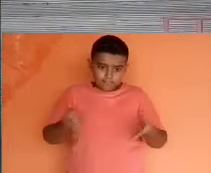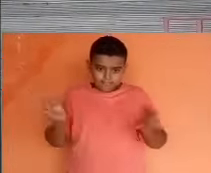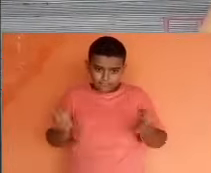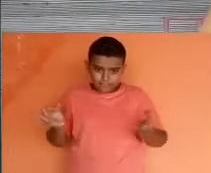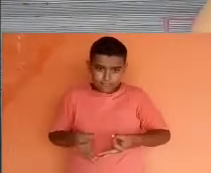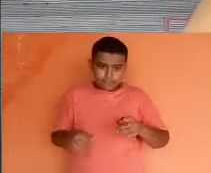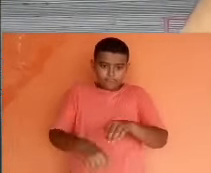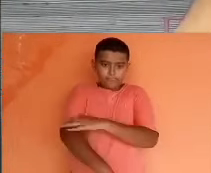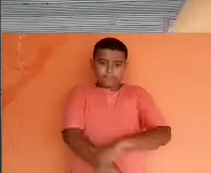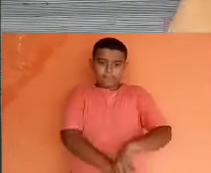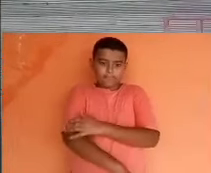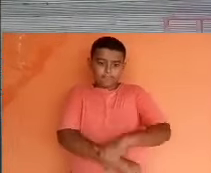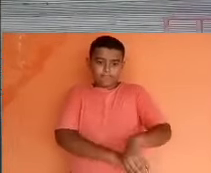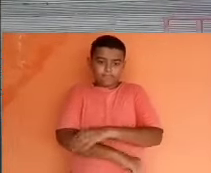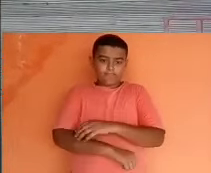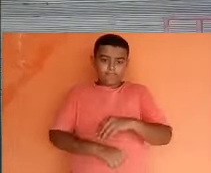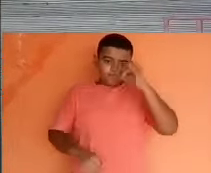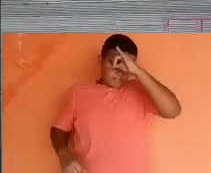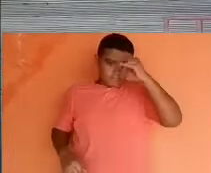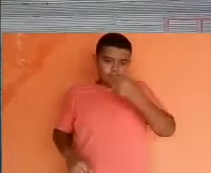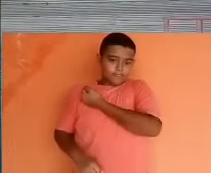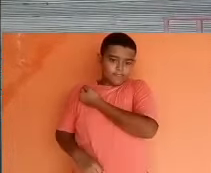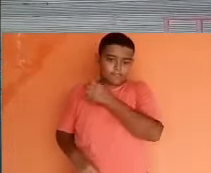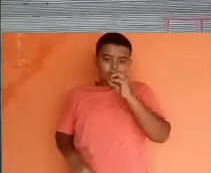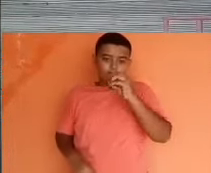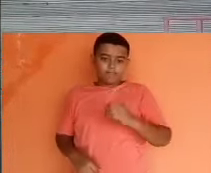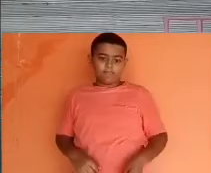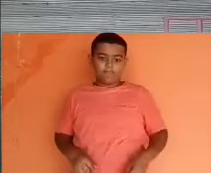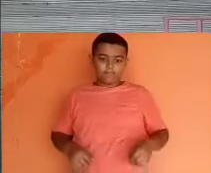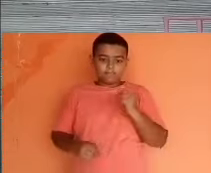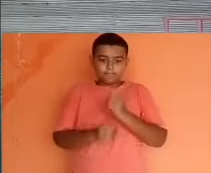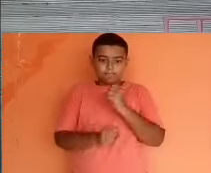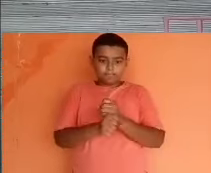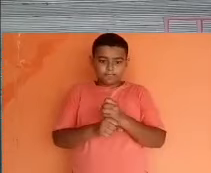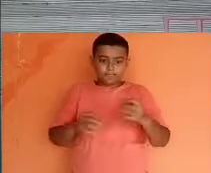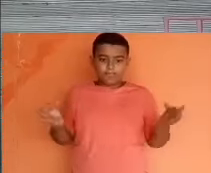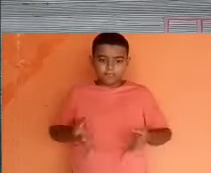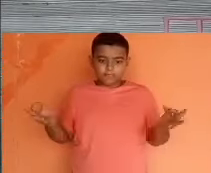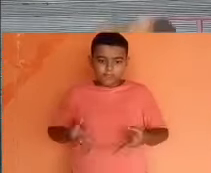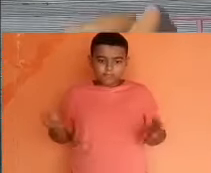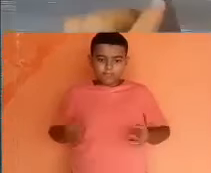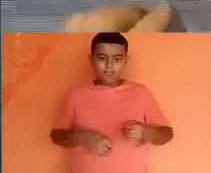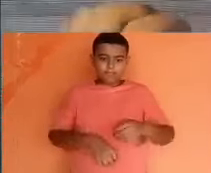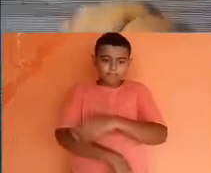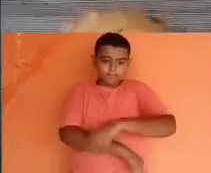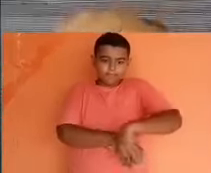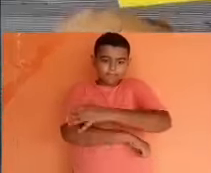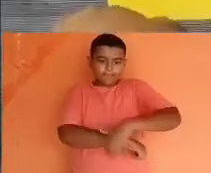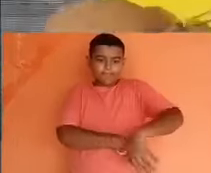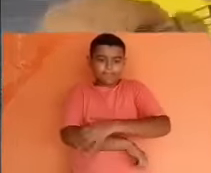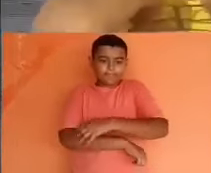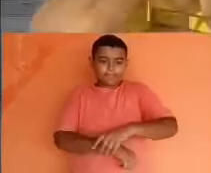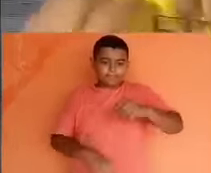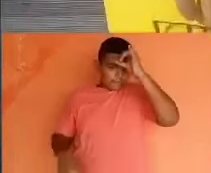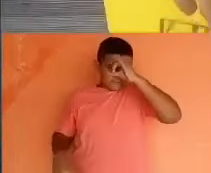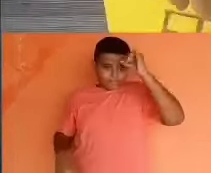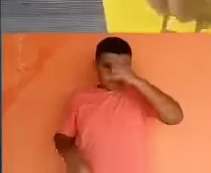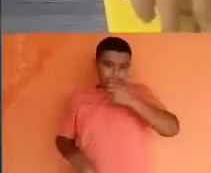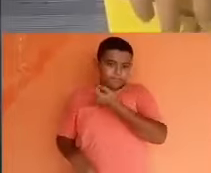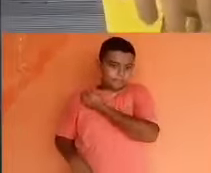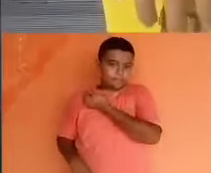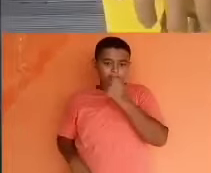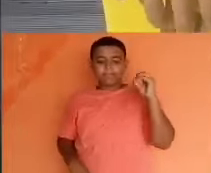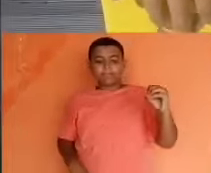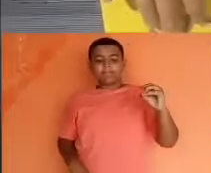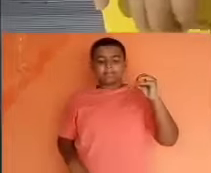fazer pipi, porque pinico não tinha ali. Mas era feita